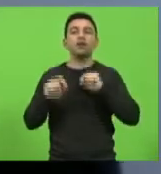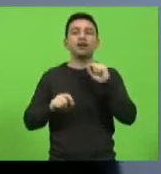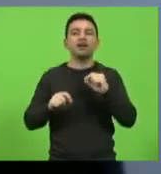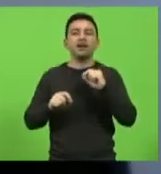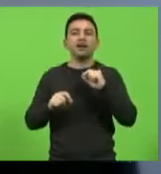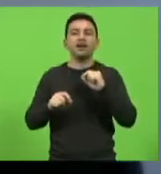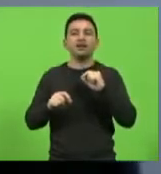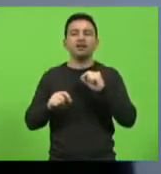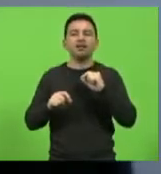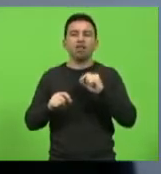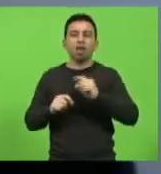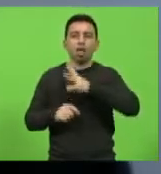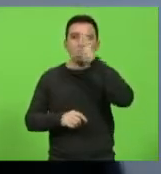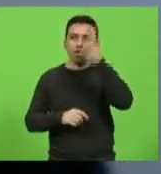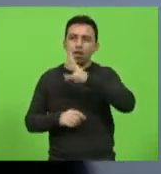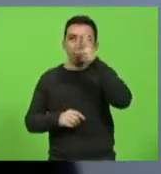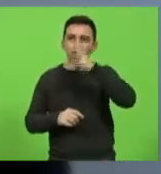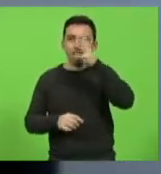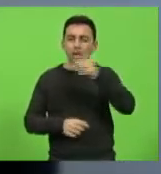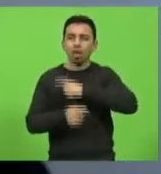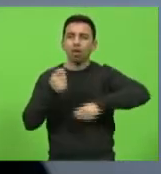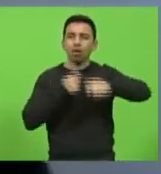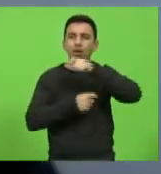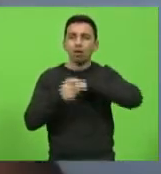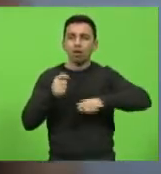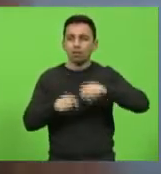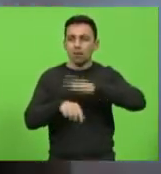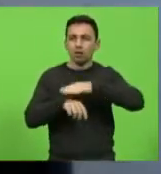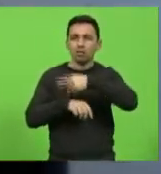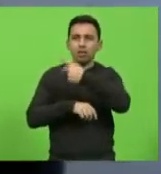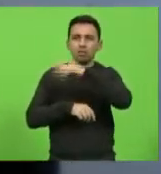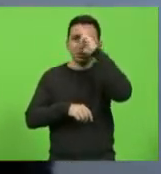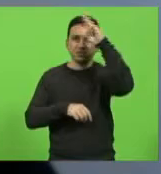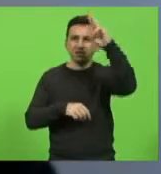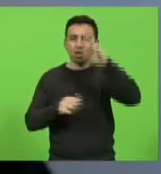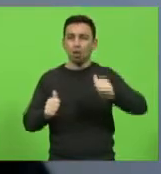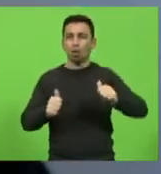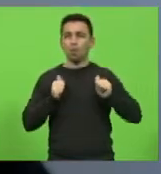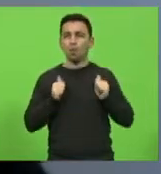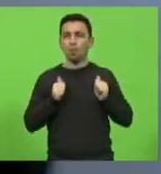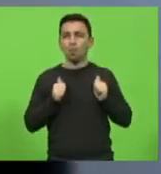desastrosa administração do Carlos Moisés omitiu-se.